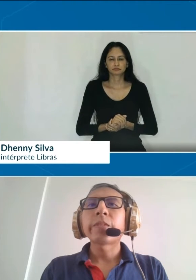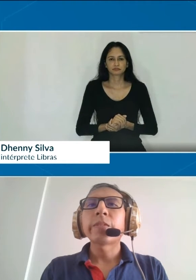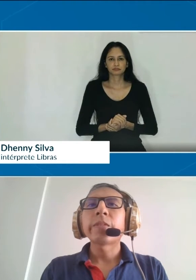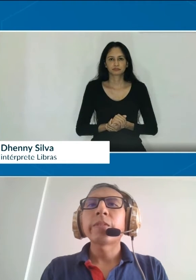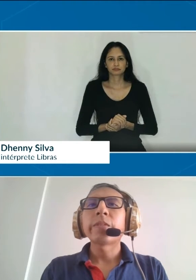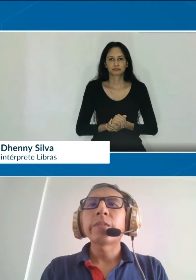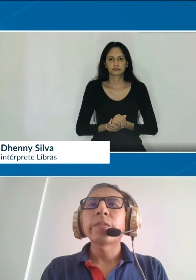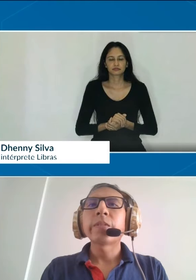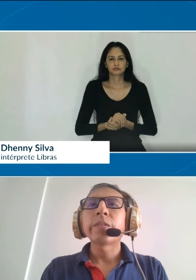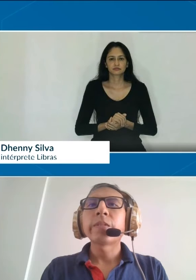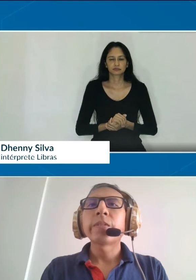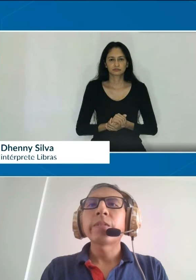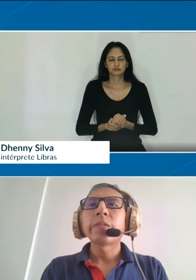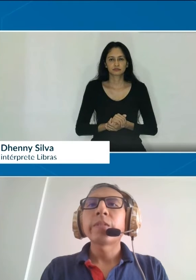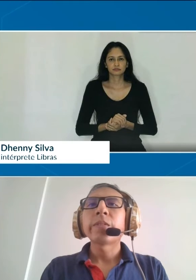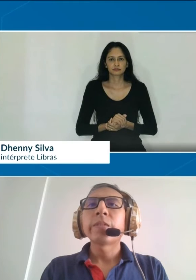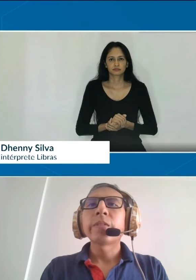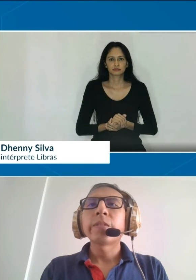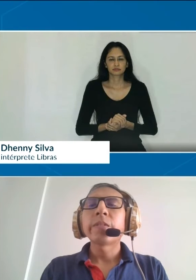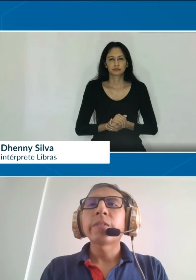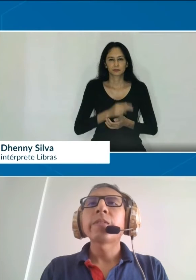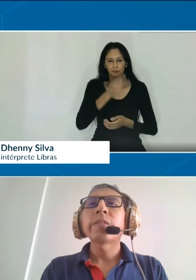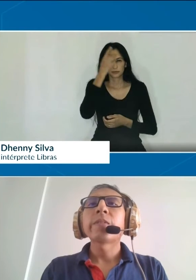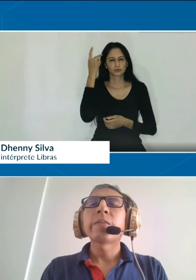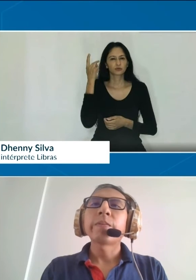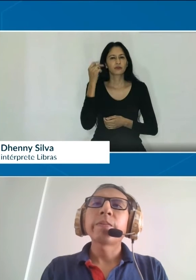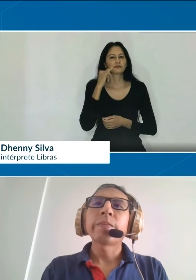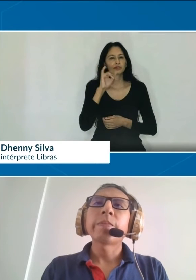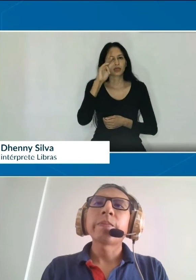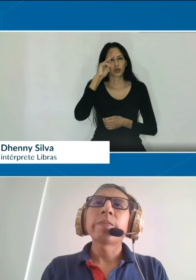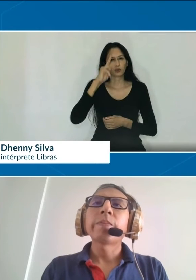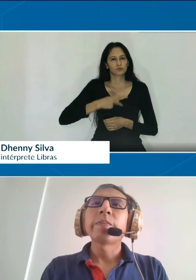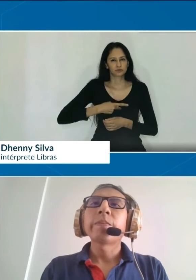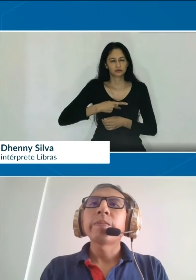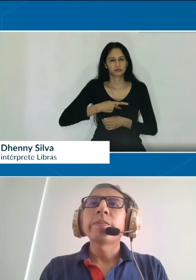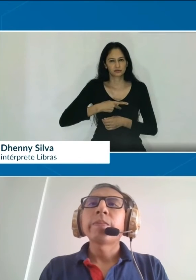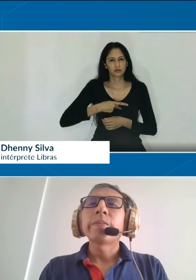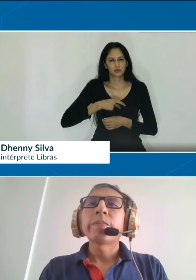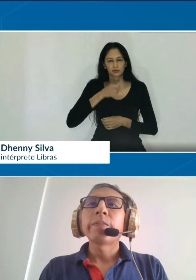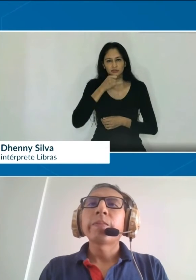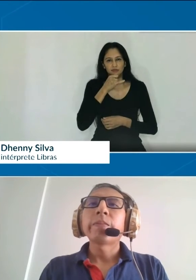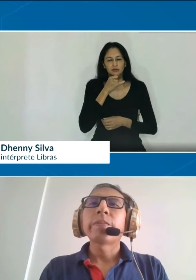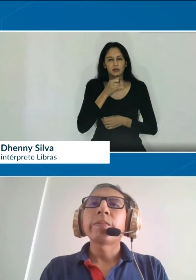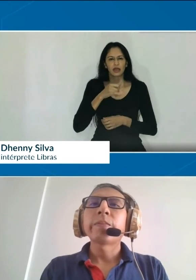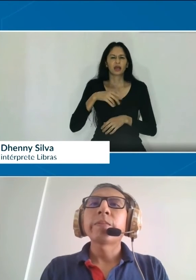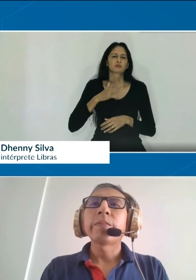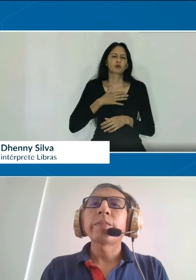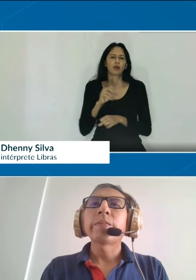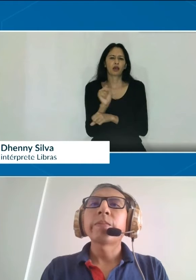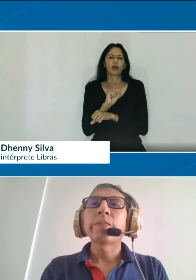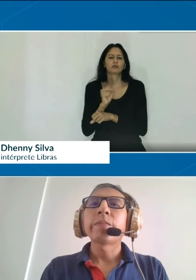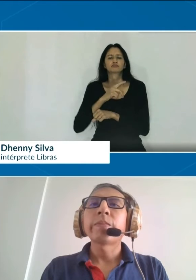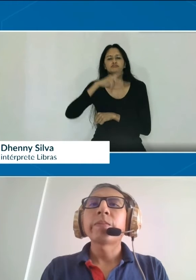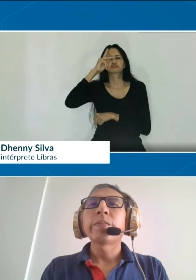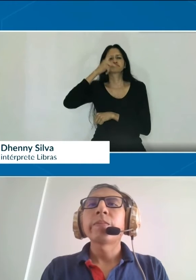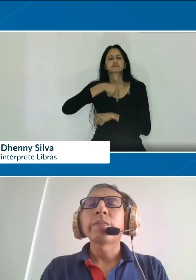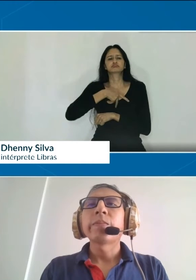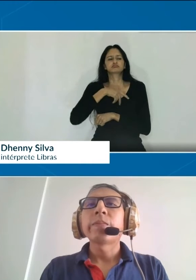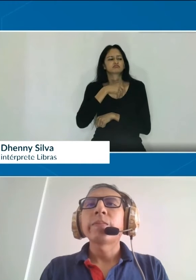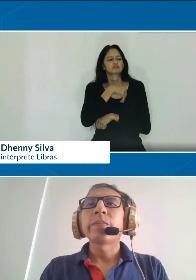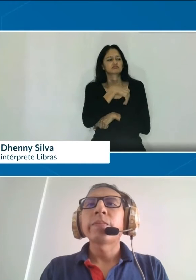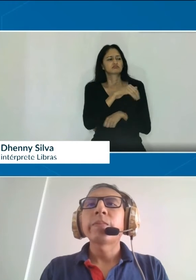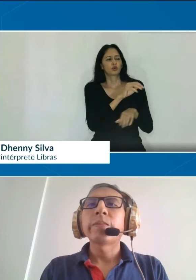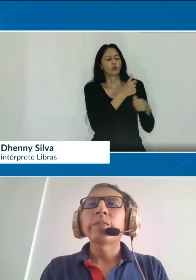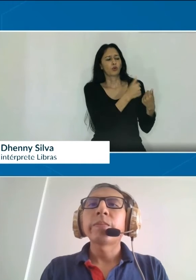trabalhar das pessoas serem menos individuais dentro de seus carros e pensar no transporte, no sistema de transporte como algo que